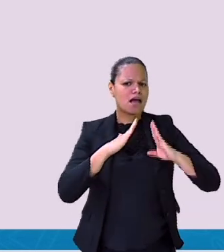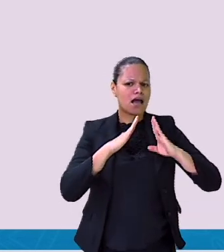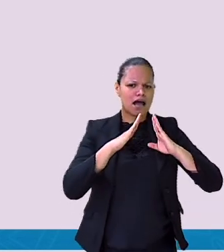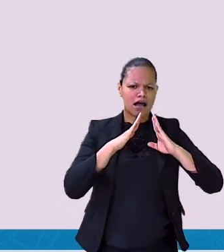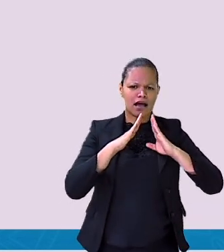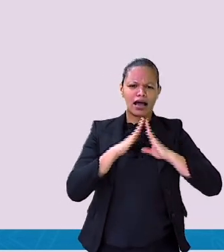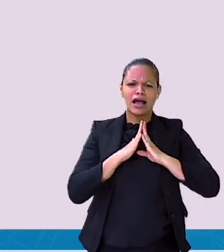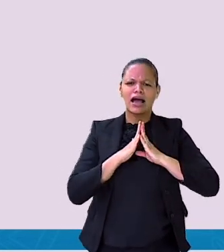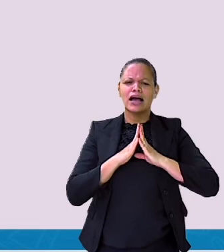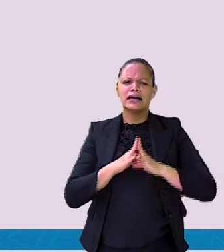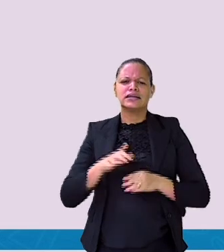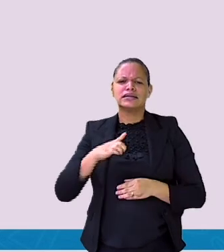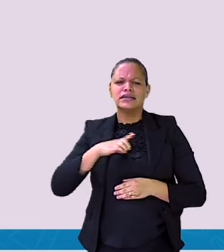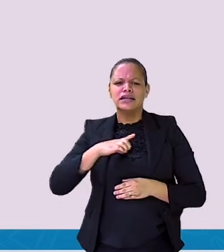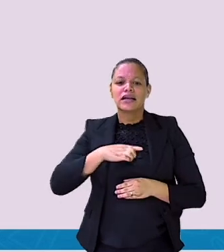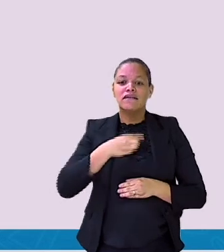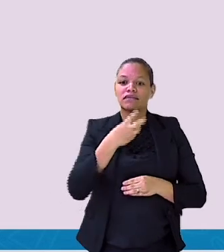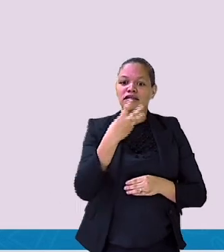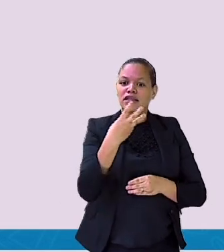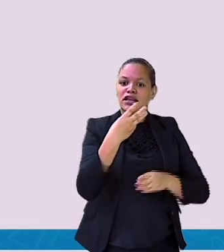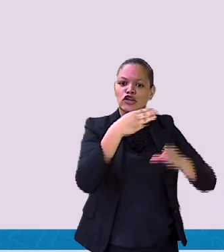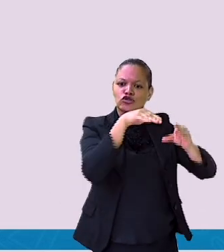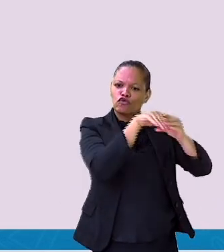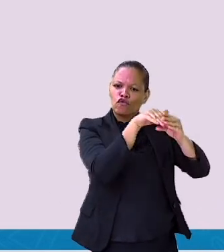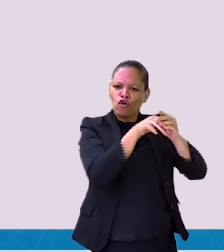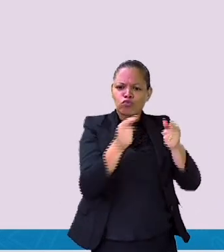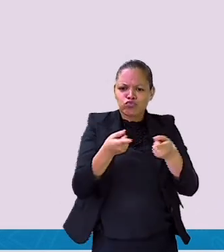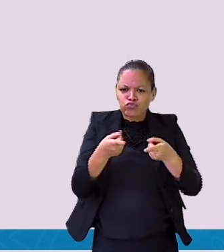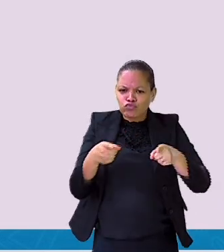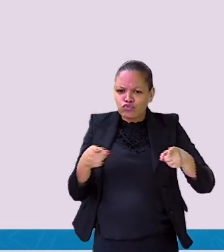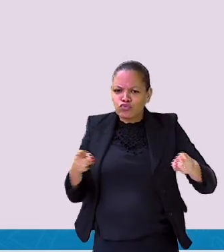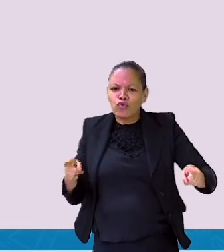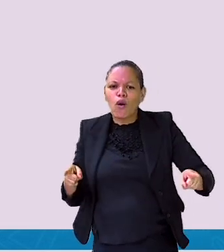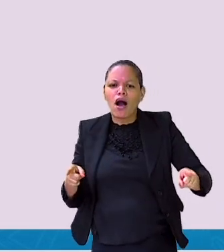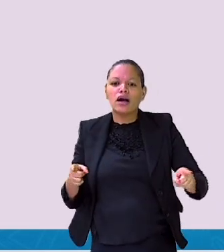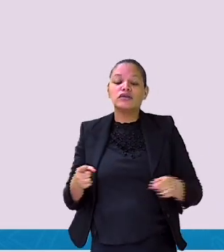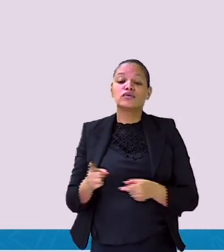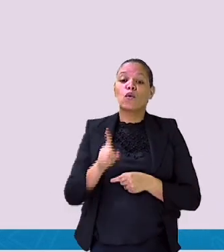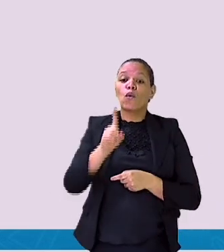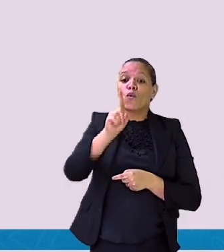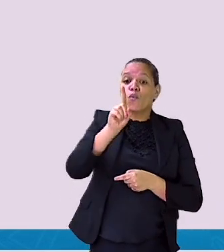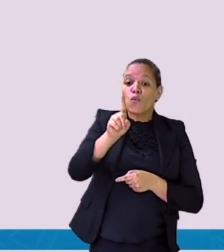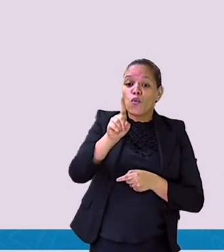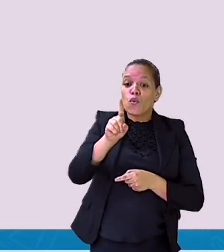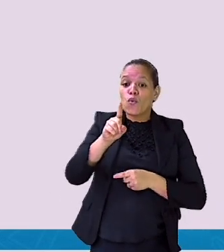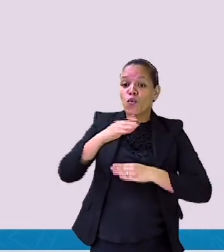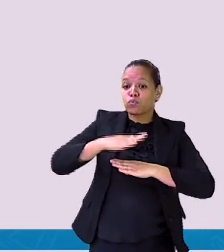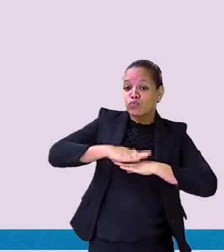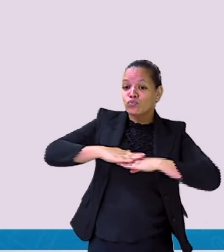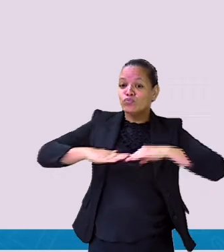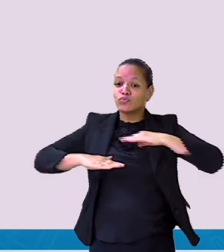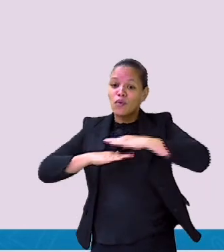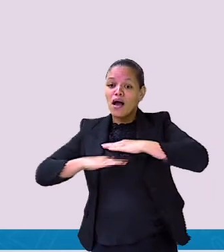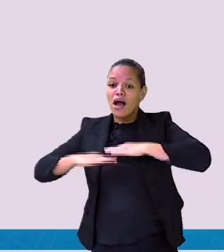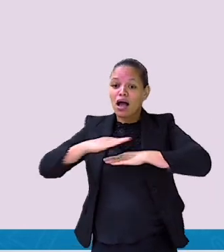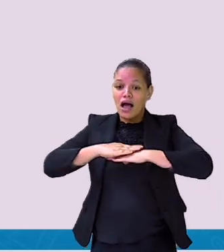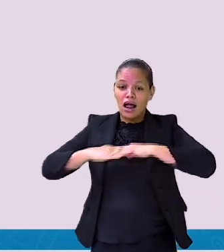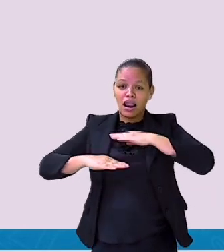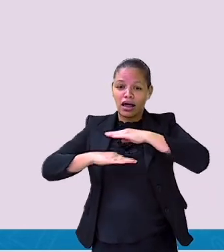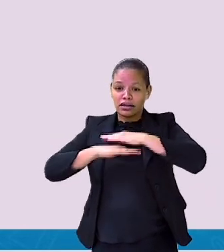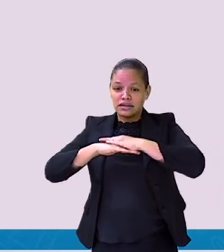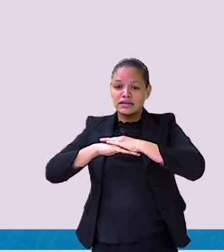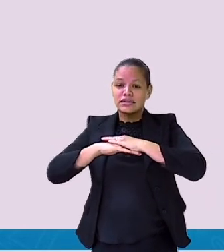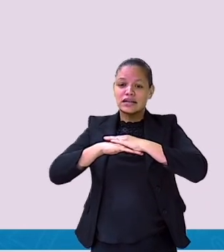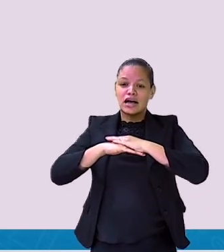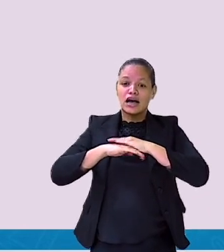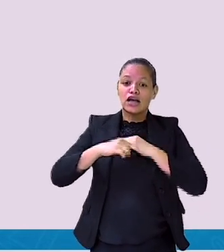na lasanha, 1 no estrogonofe e 1 no tradicional. Então, 3, 4, 5, 6. Lá na